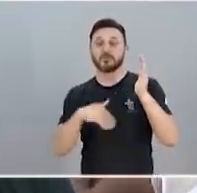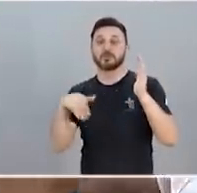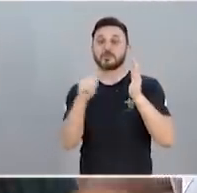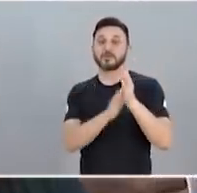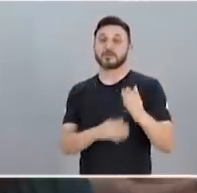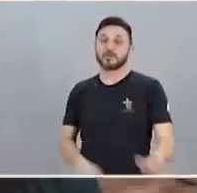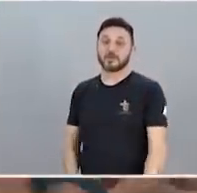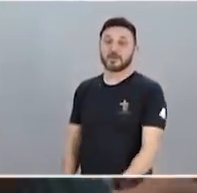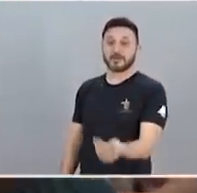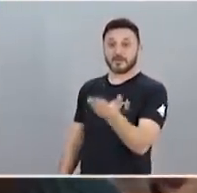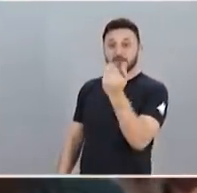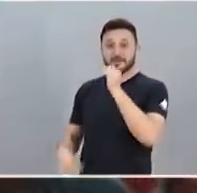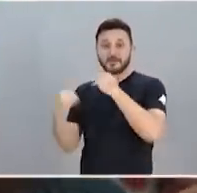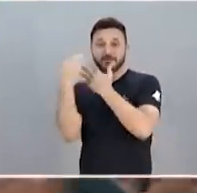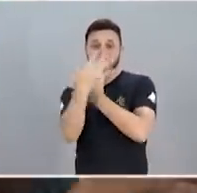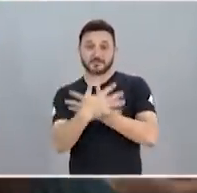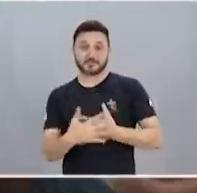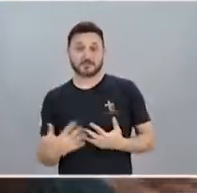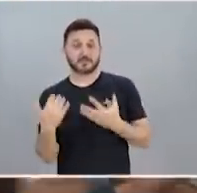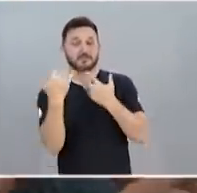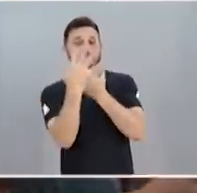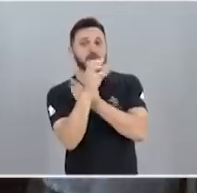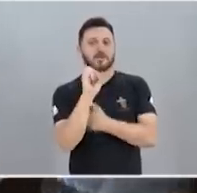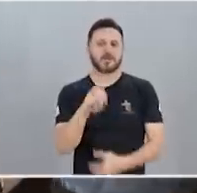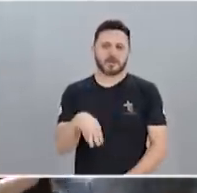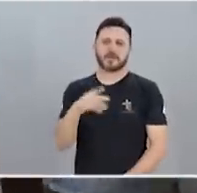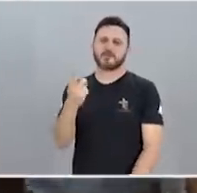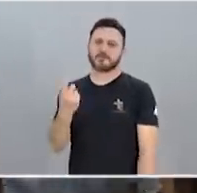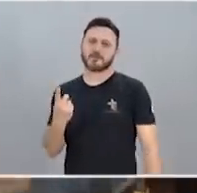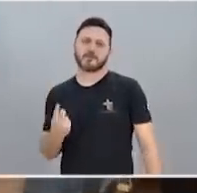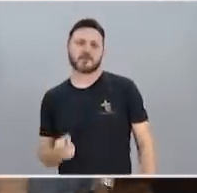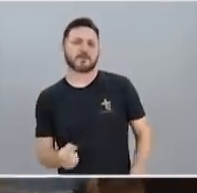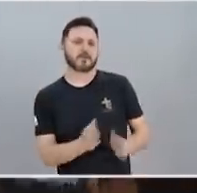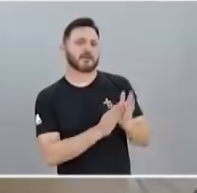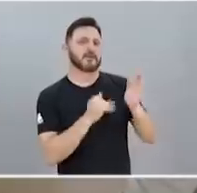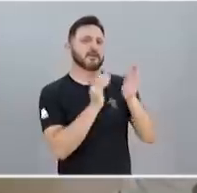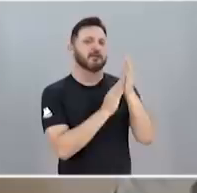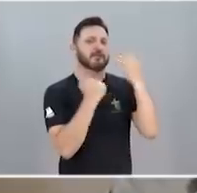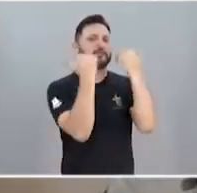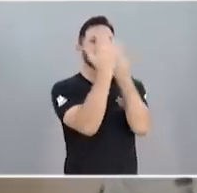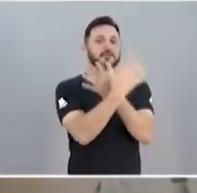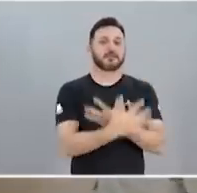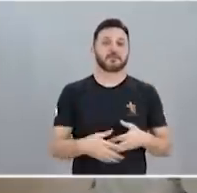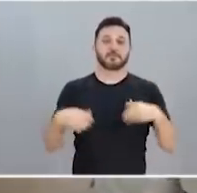louvar. Vem cantar, sim, vem